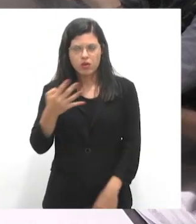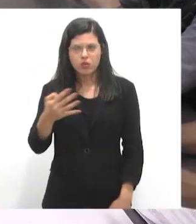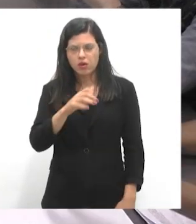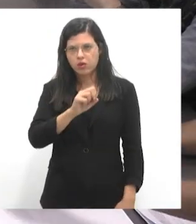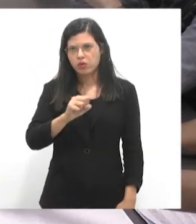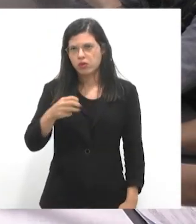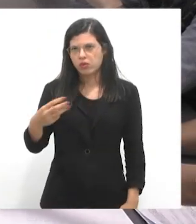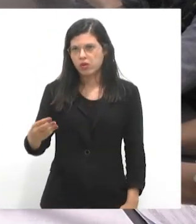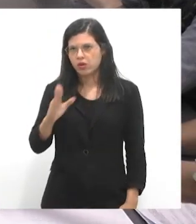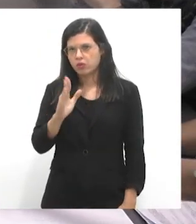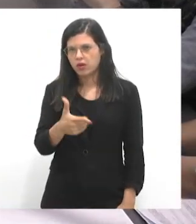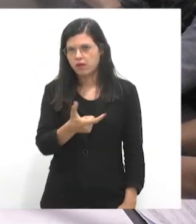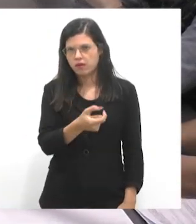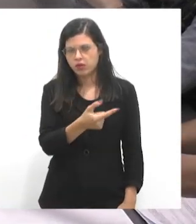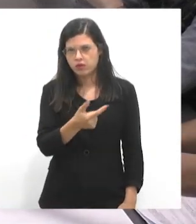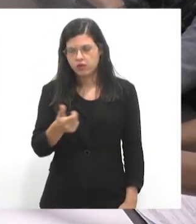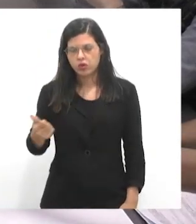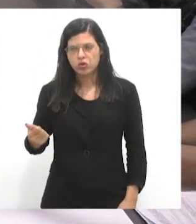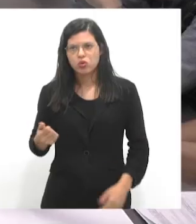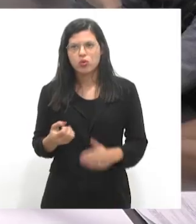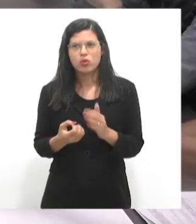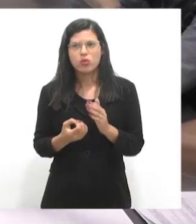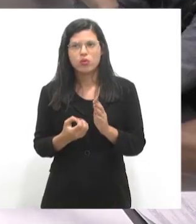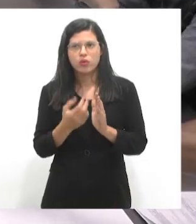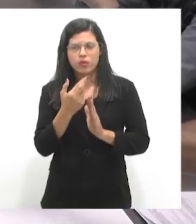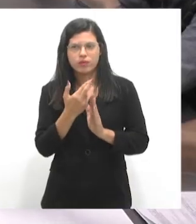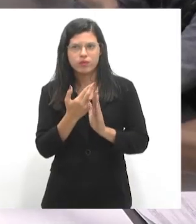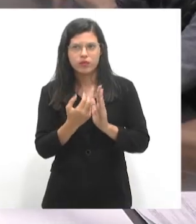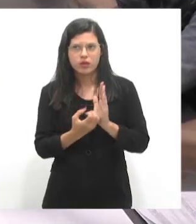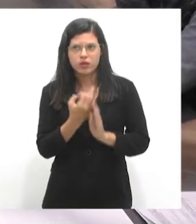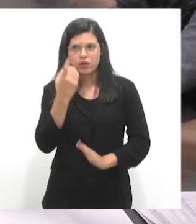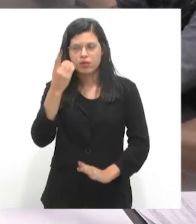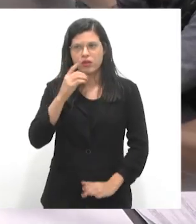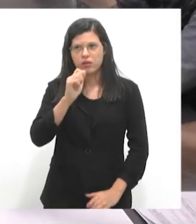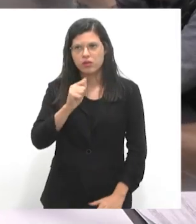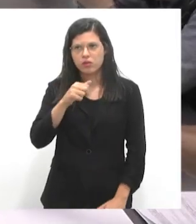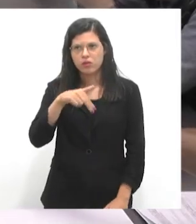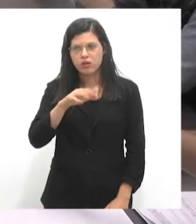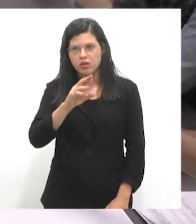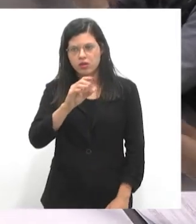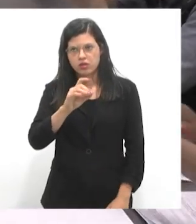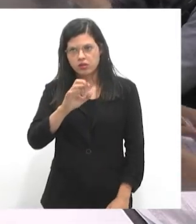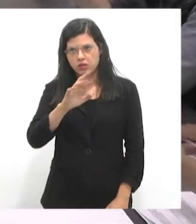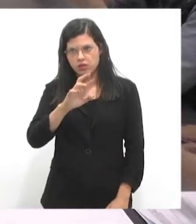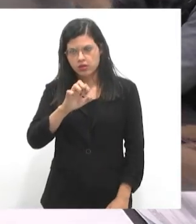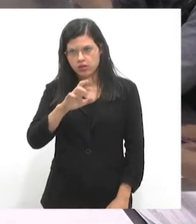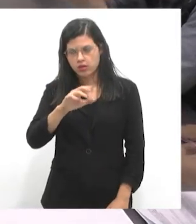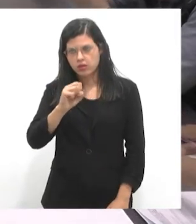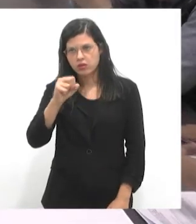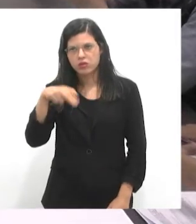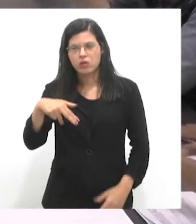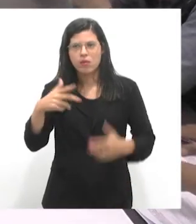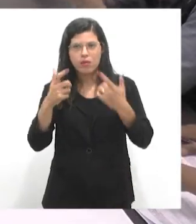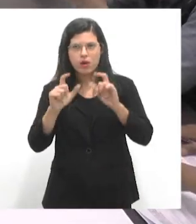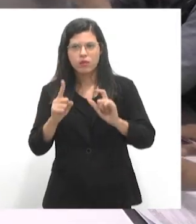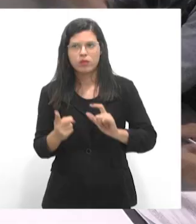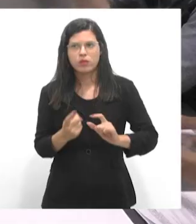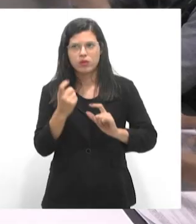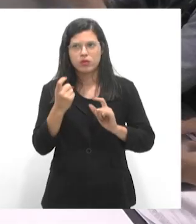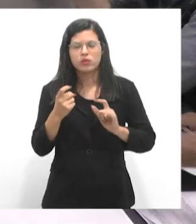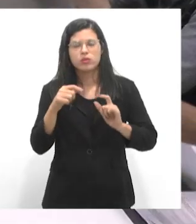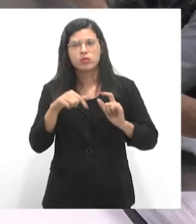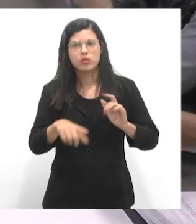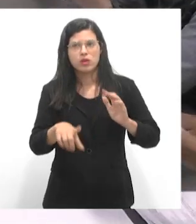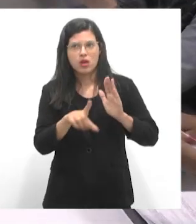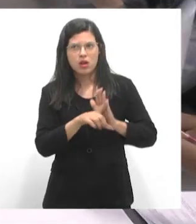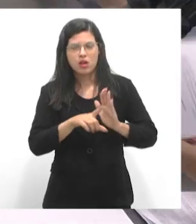4483 de 21, de autoria do deputado Anderson Moraes, em que inclua-se o parágrafo único no artigo 40 da Lei 287, de 4 de